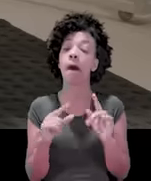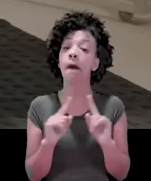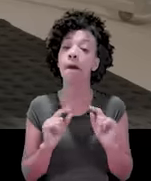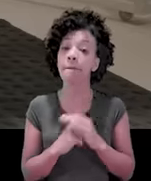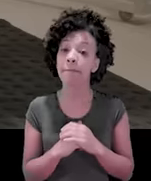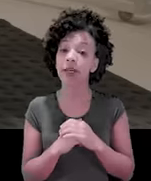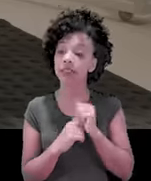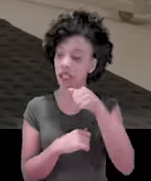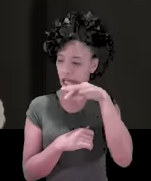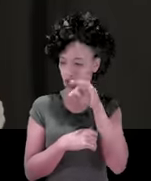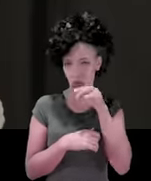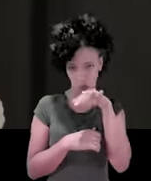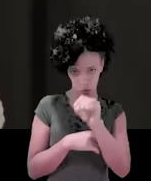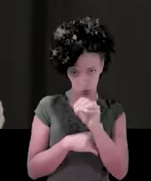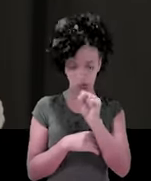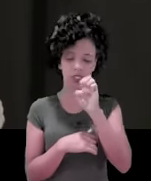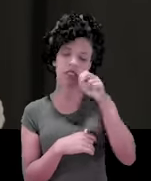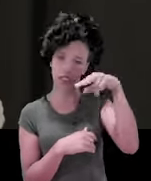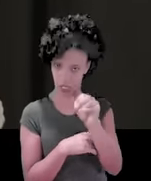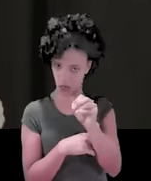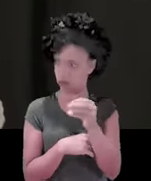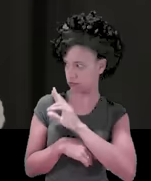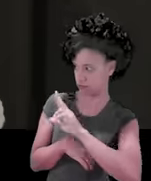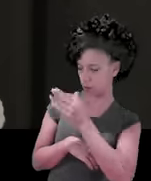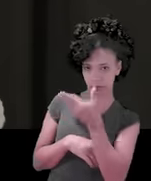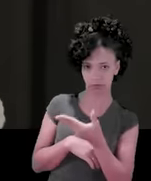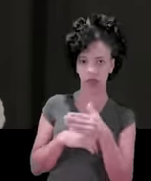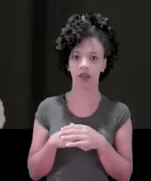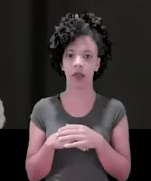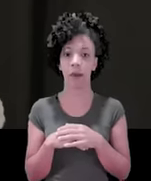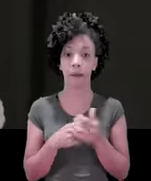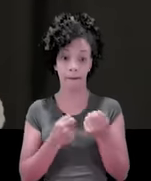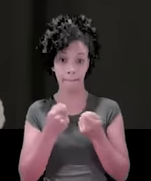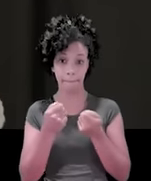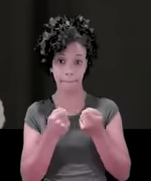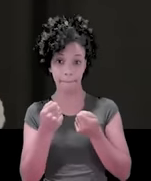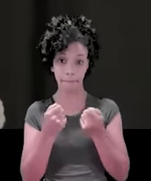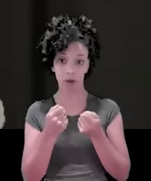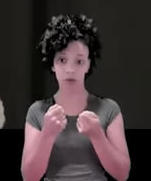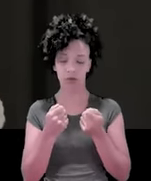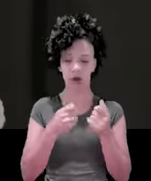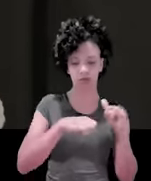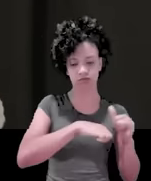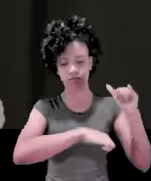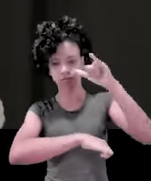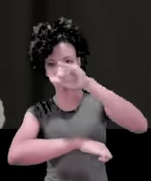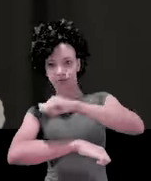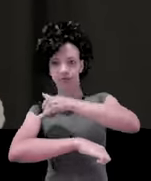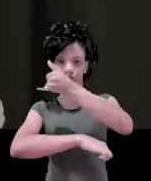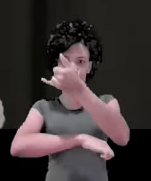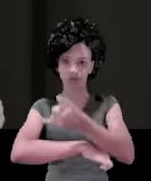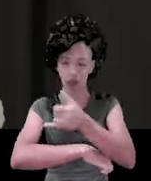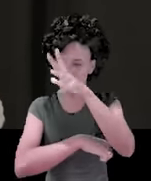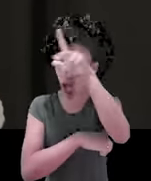mascar Antônio Antônio Sena vamos falar mais fácil piloto caiu na selva ficou quantos dias